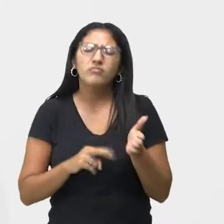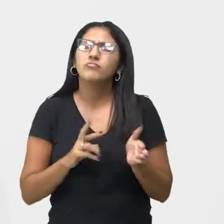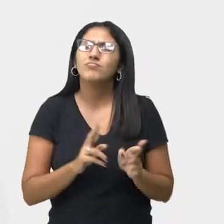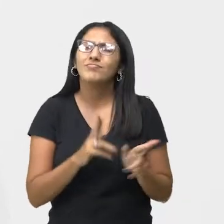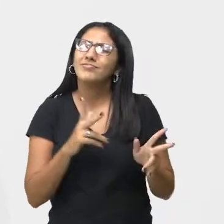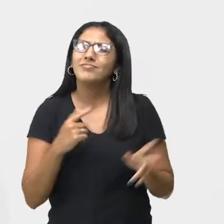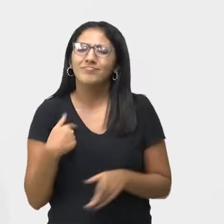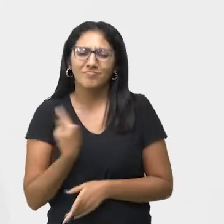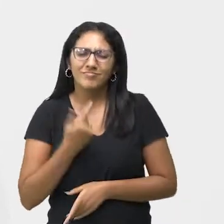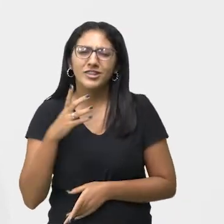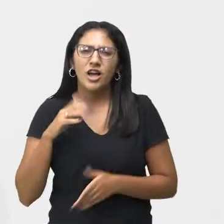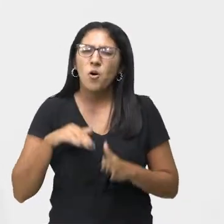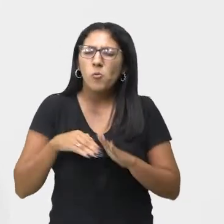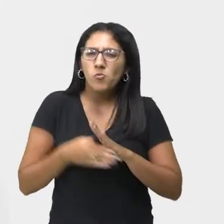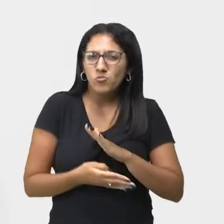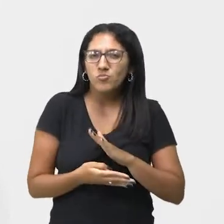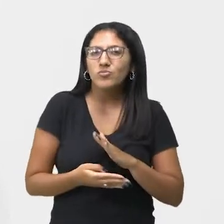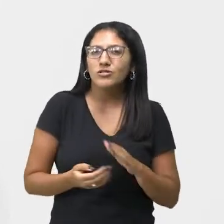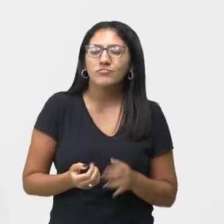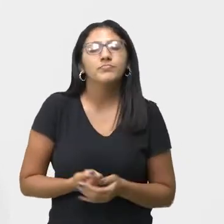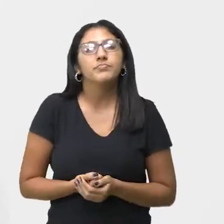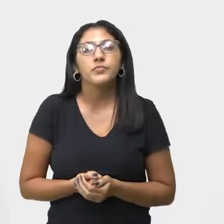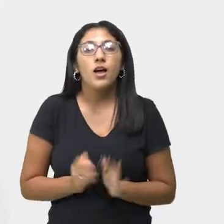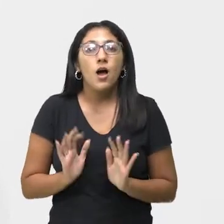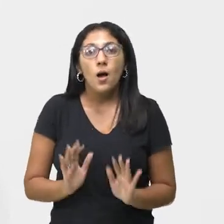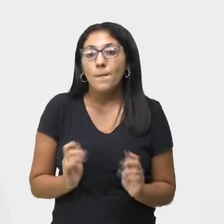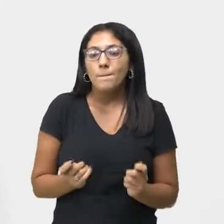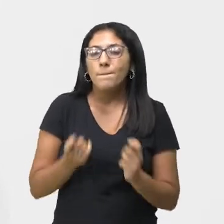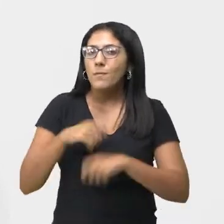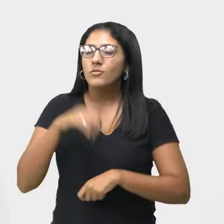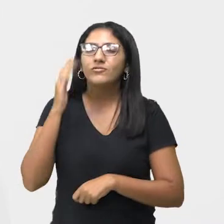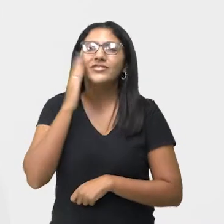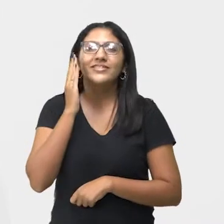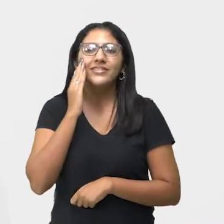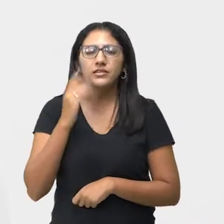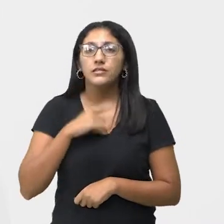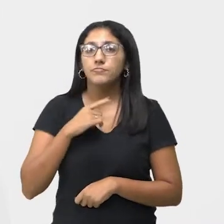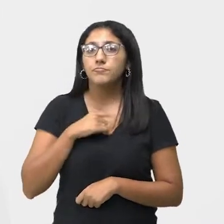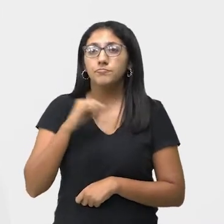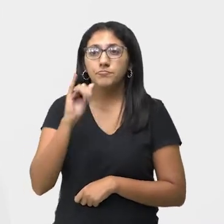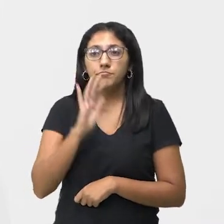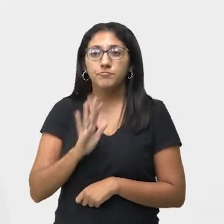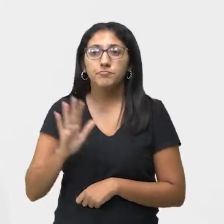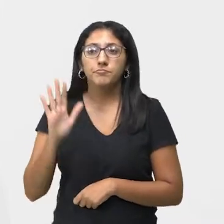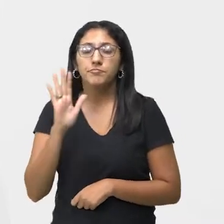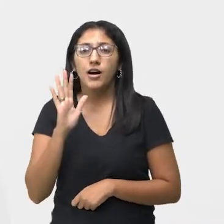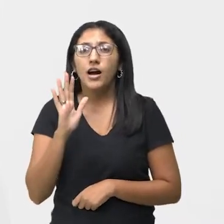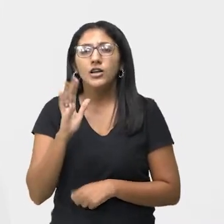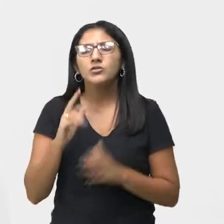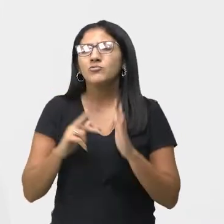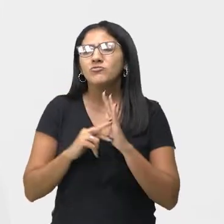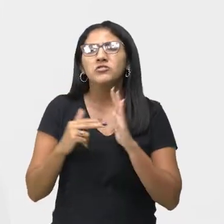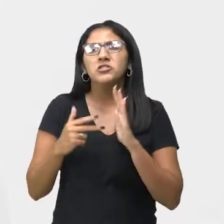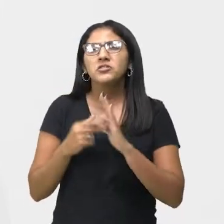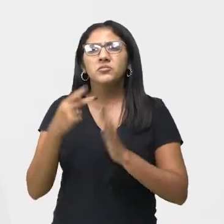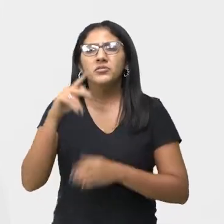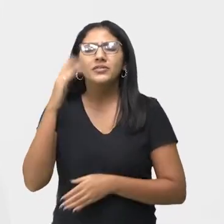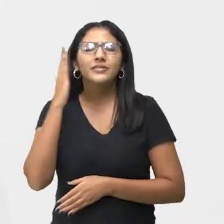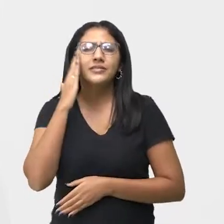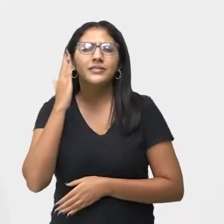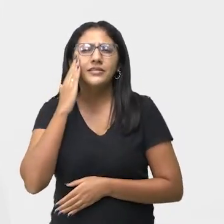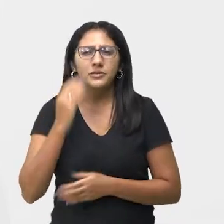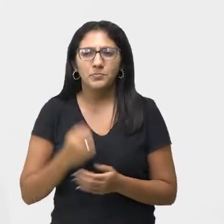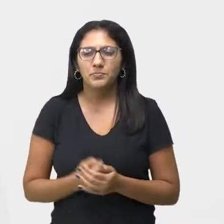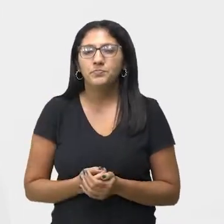estamos acostumados, certo? Para que a gente possa compreender, eu trouxe aqui para vocês uma ilustração desse hipertexto. Então, nós